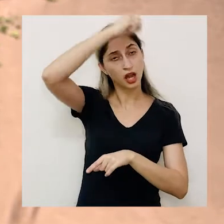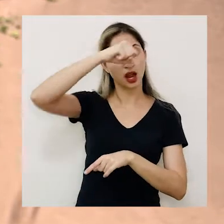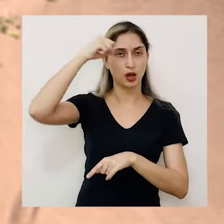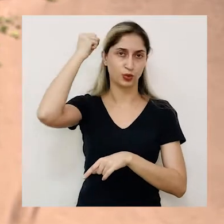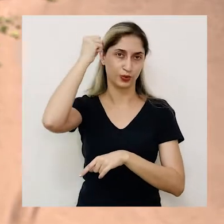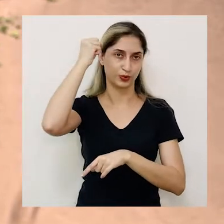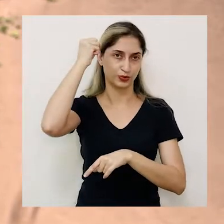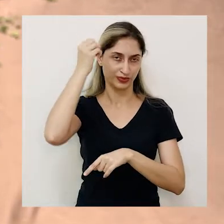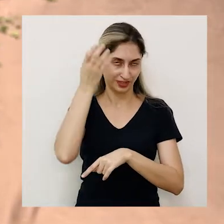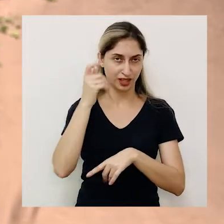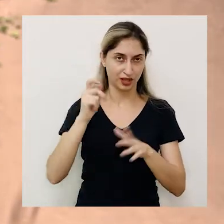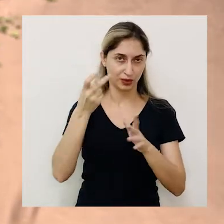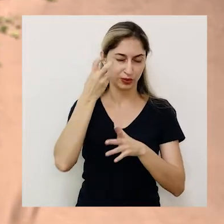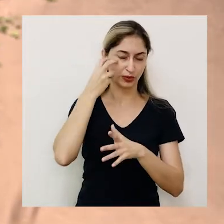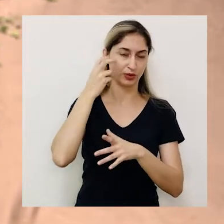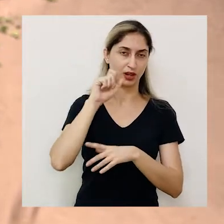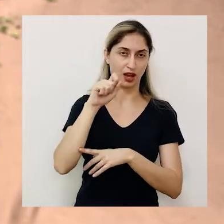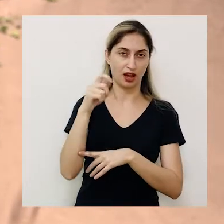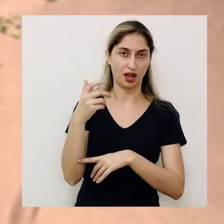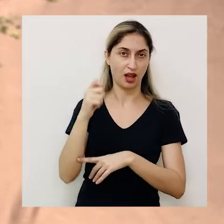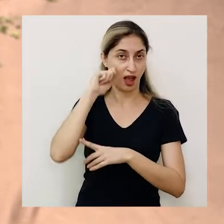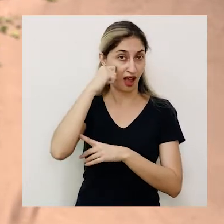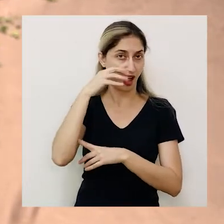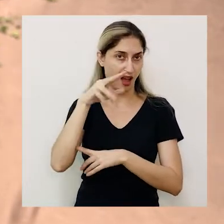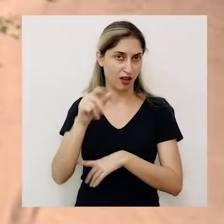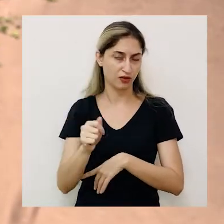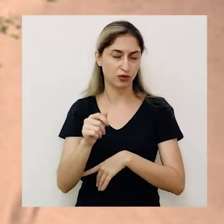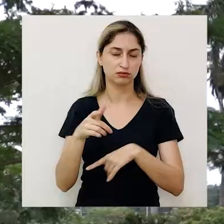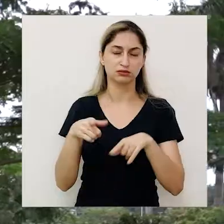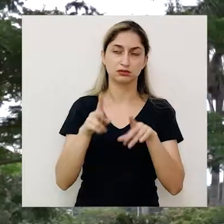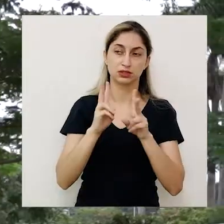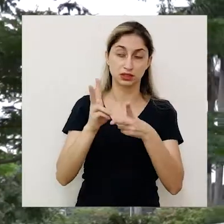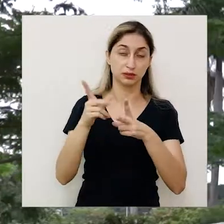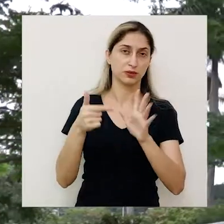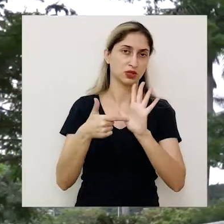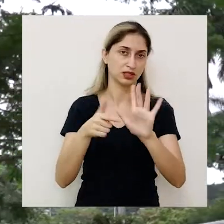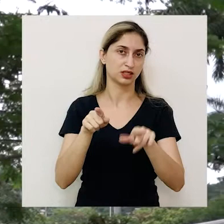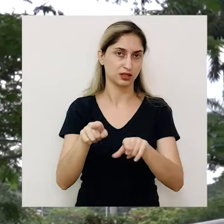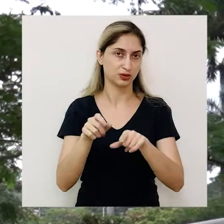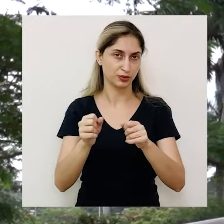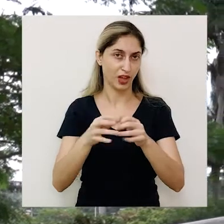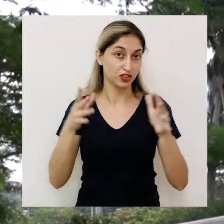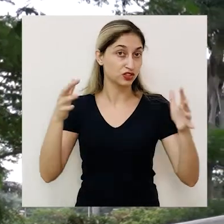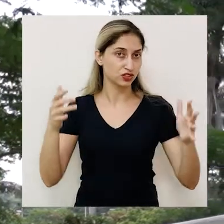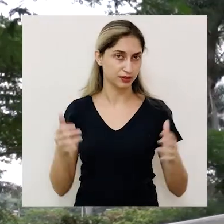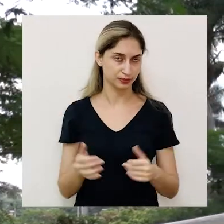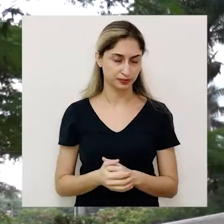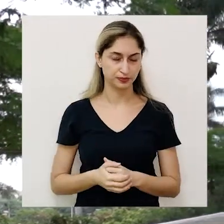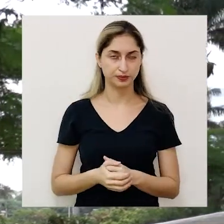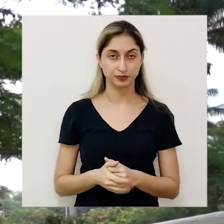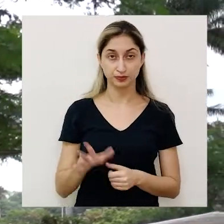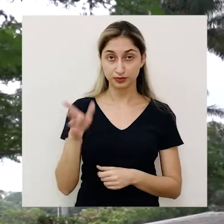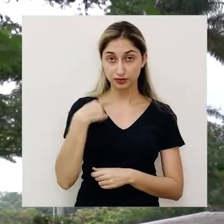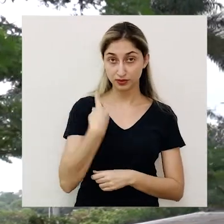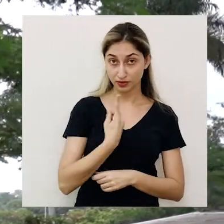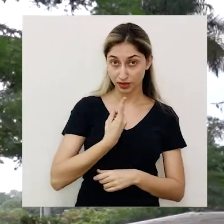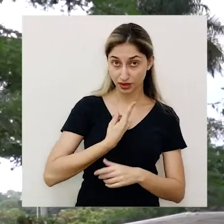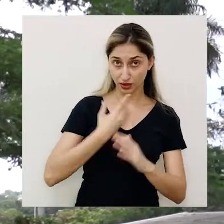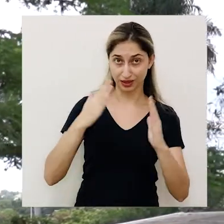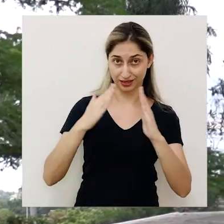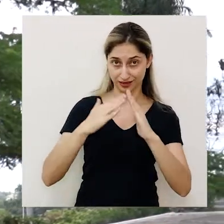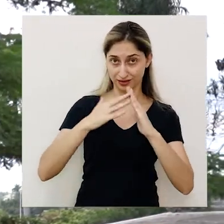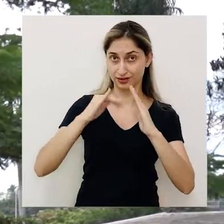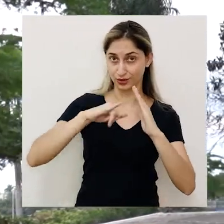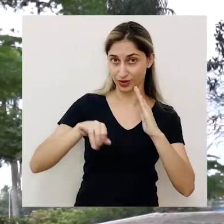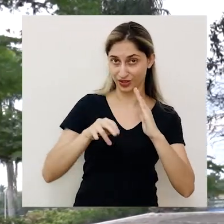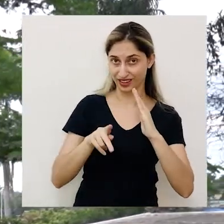cultura africana ela traz isso muito forte com a ideia de magia, O setor educativo do Museu Casa Kubitschek empenha-se